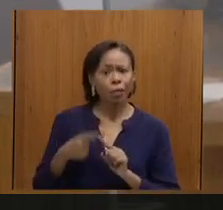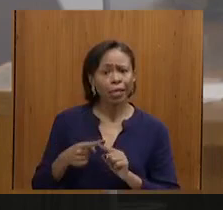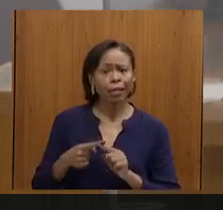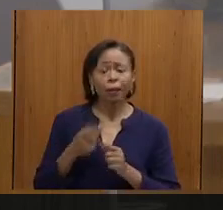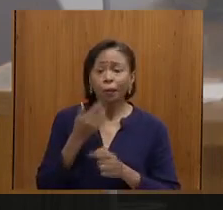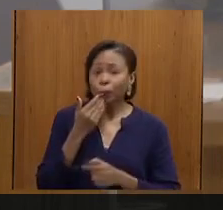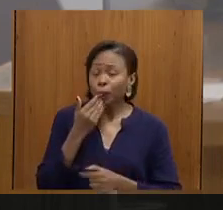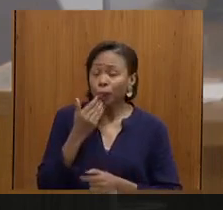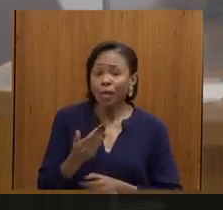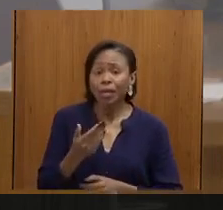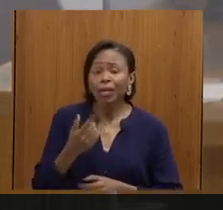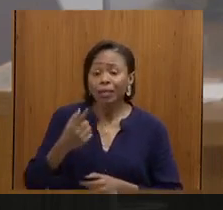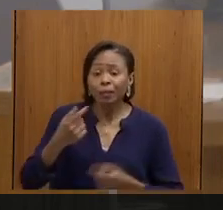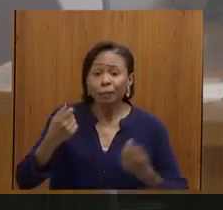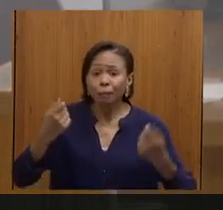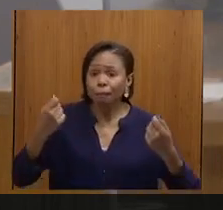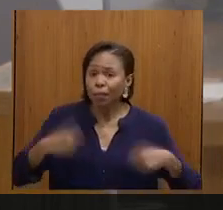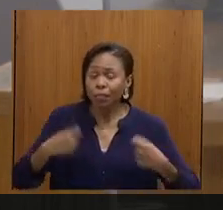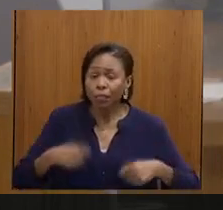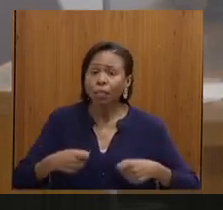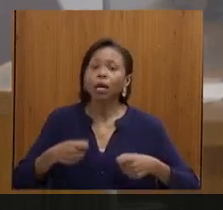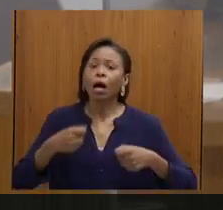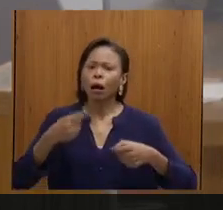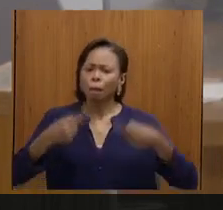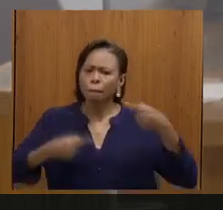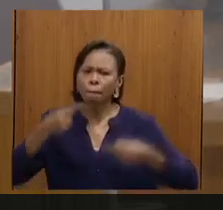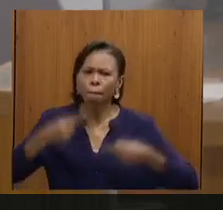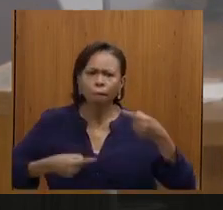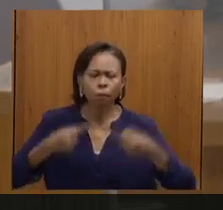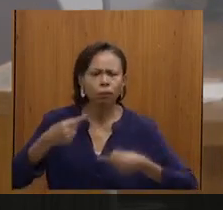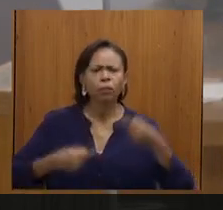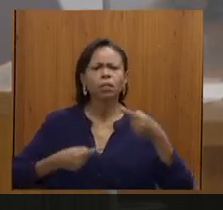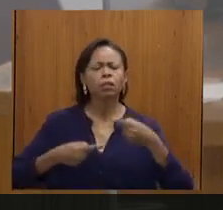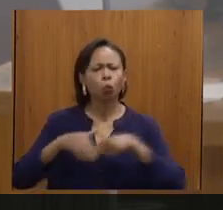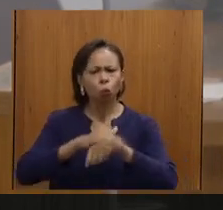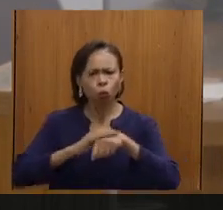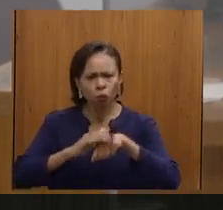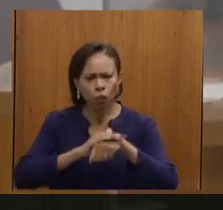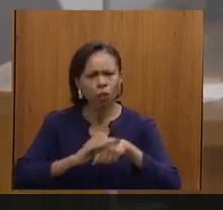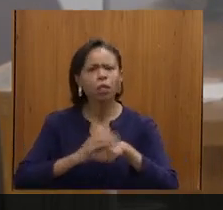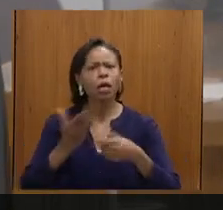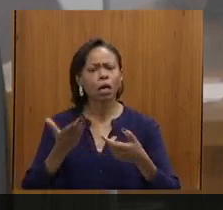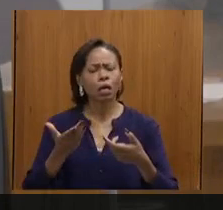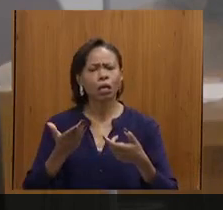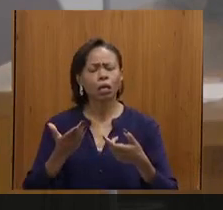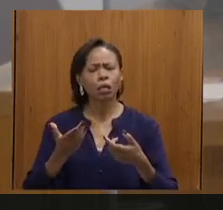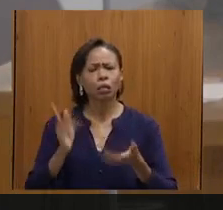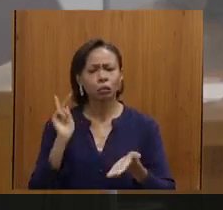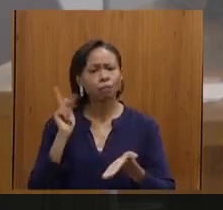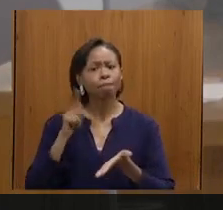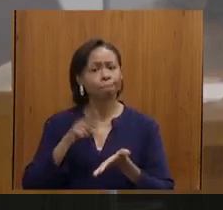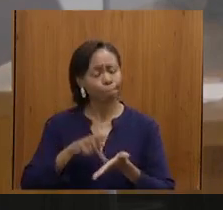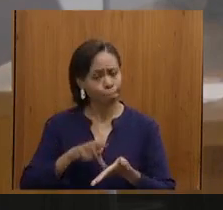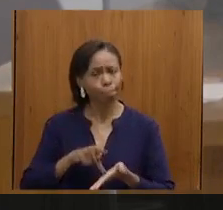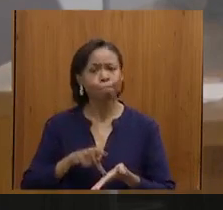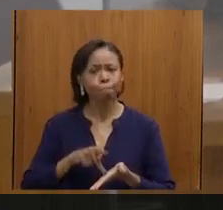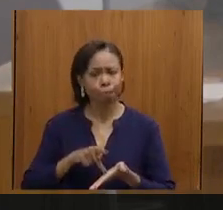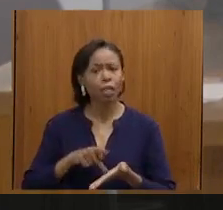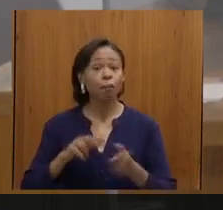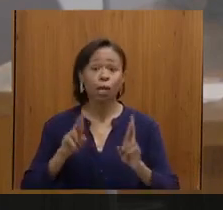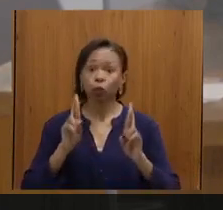possa iniciar as discussões, a possa discutir de forma bastante